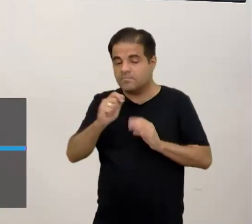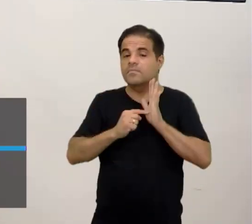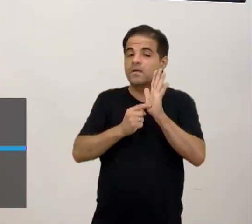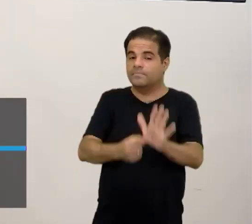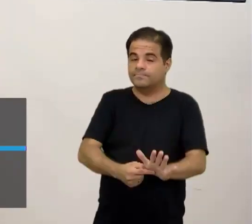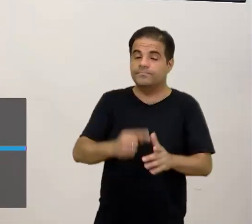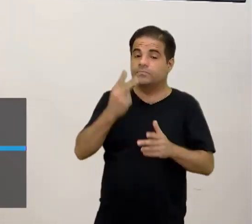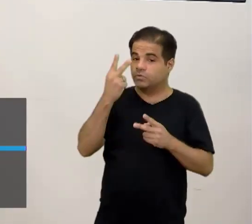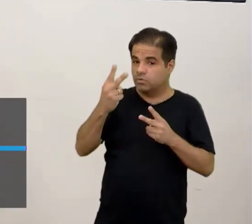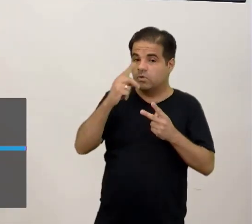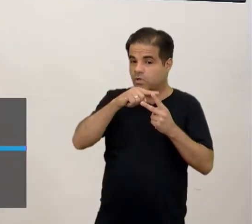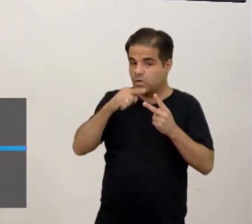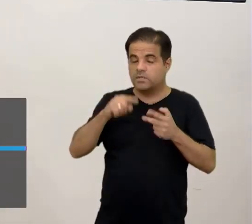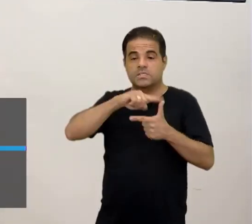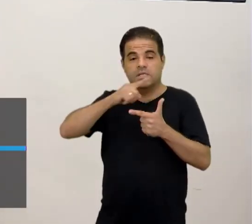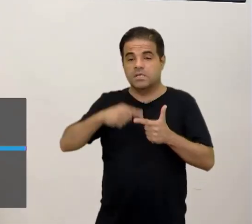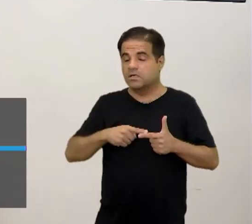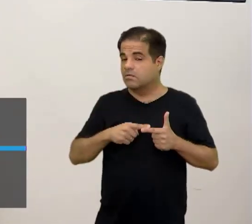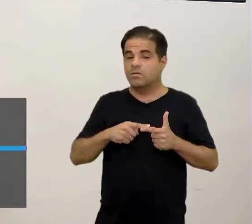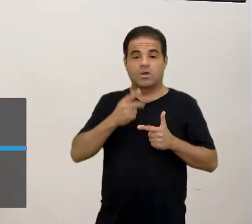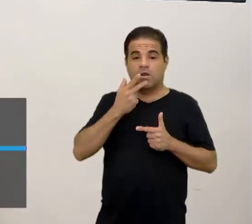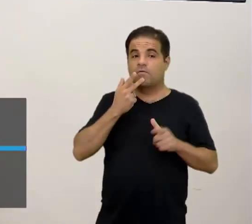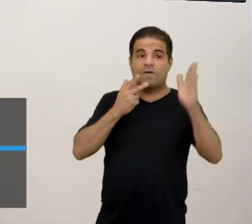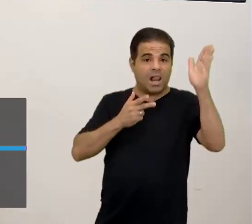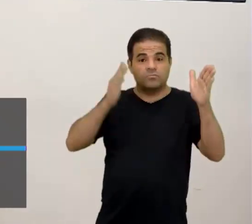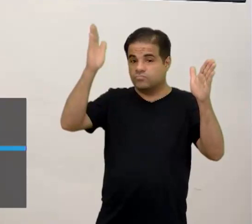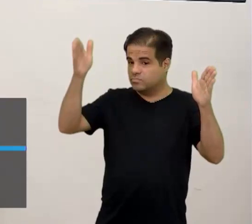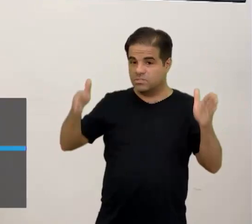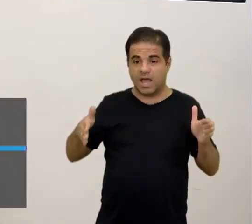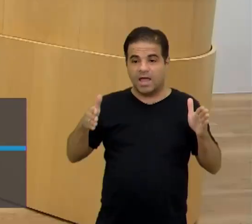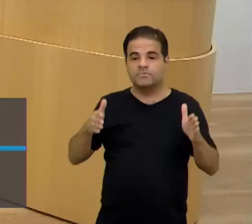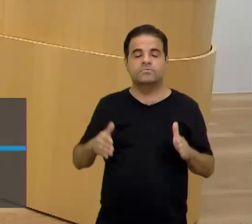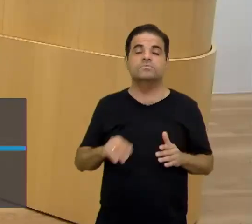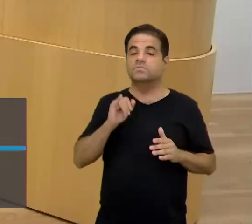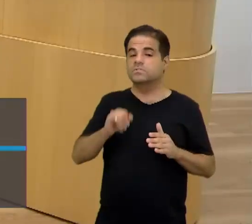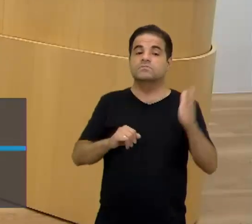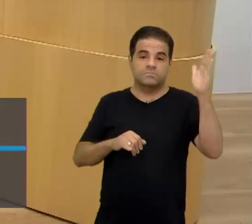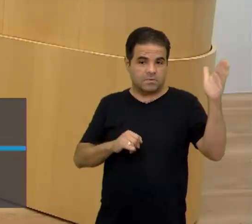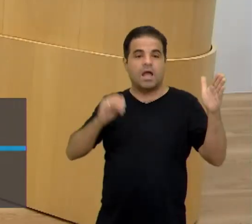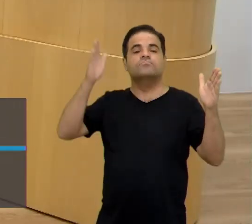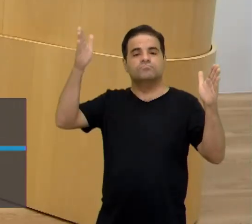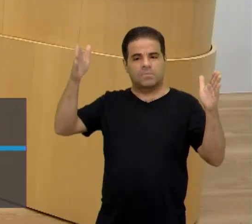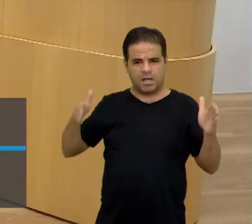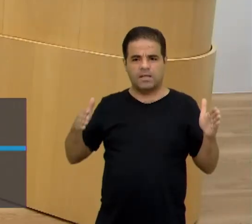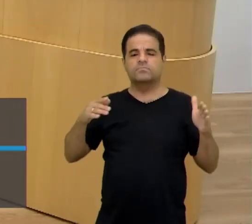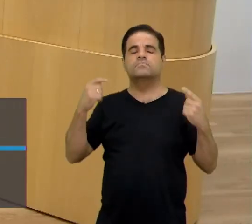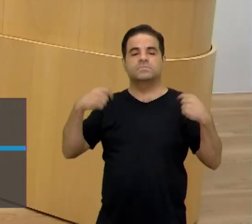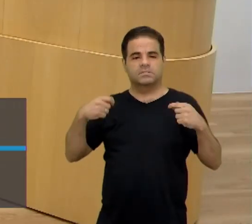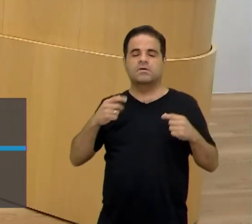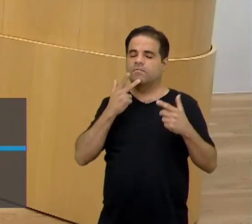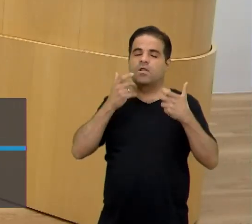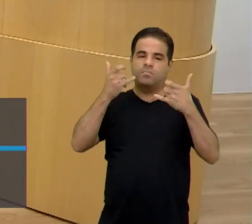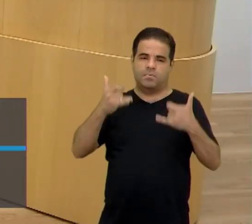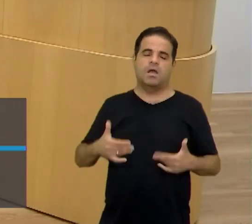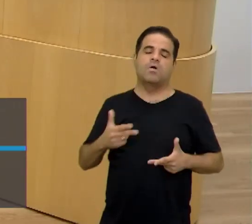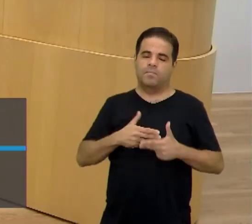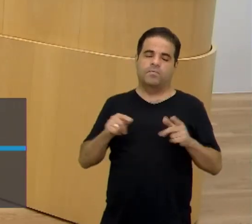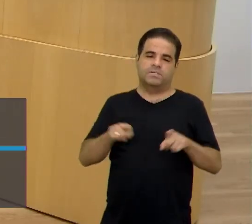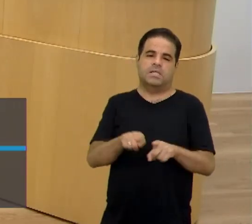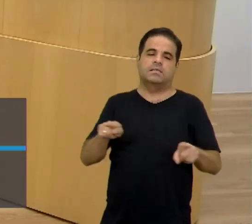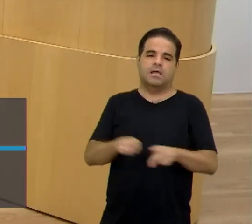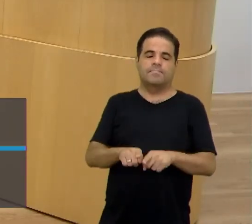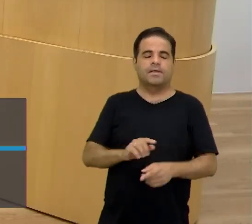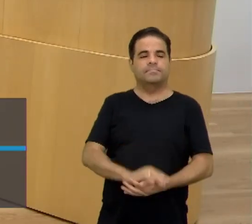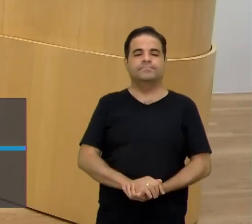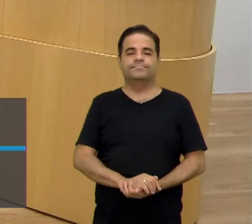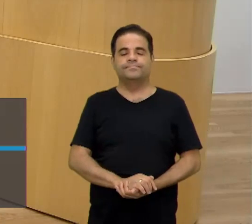mostra dois ângulos. Não fala nada dos lados, né? Porque se fosse lado, ângulo, lado, né? Tinha que falar alguma coisa dos lados também.